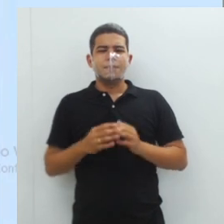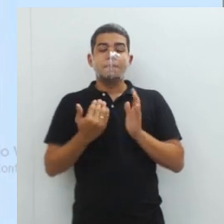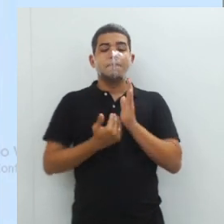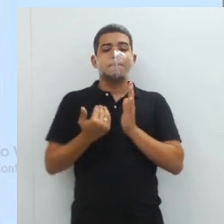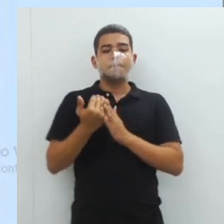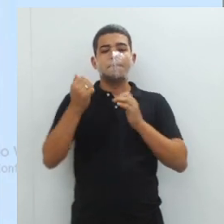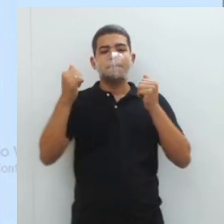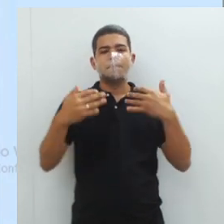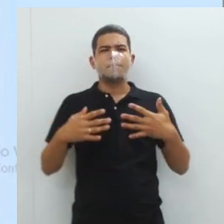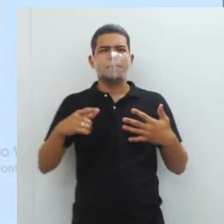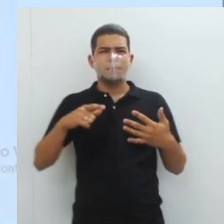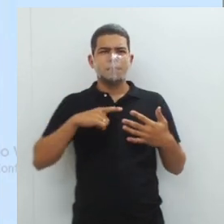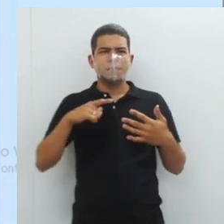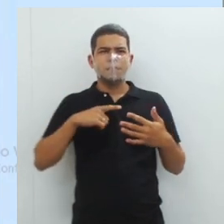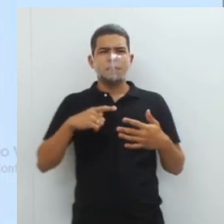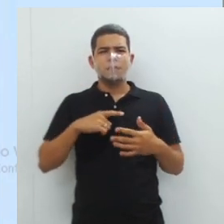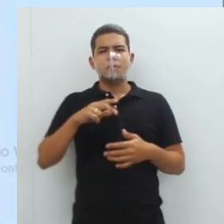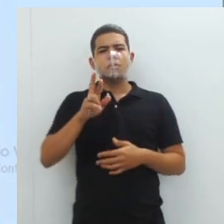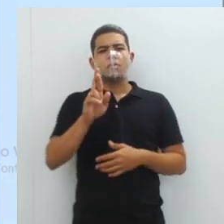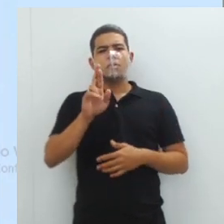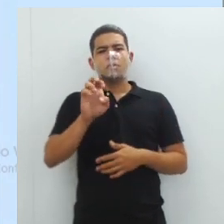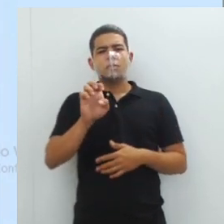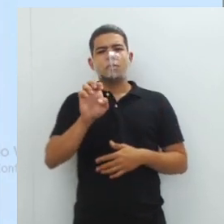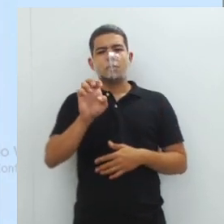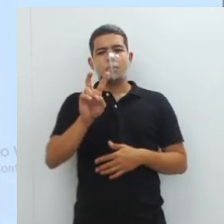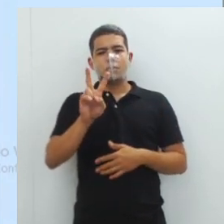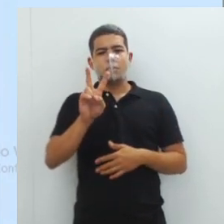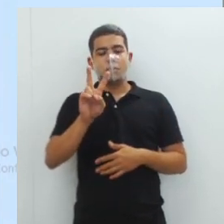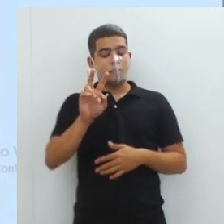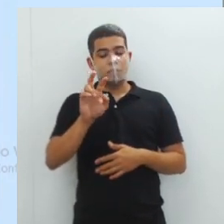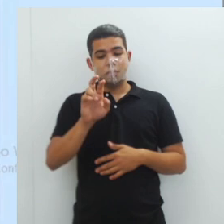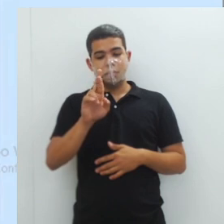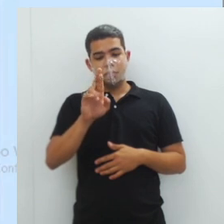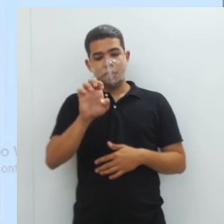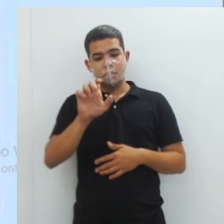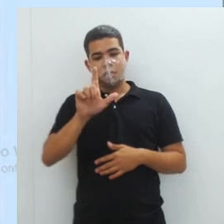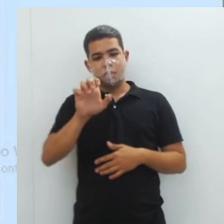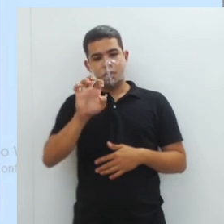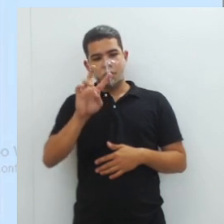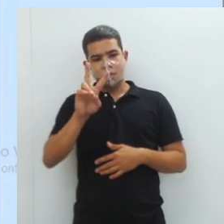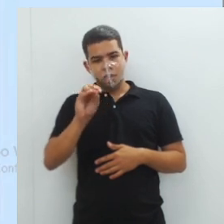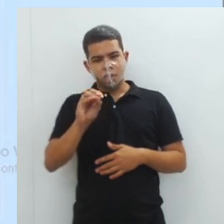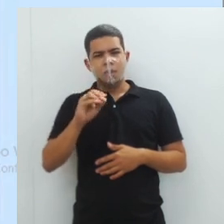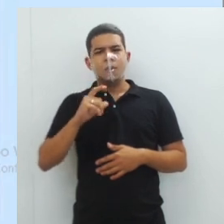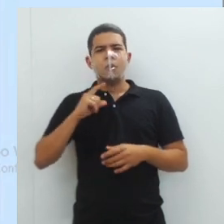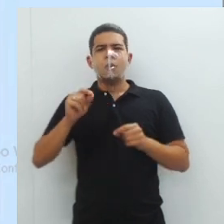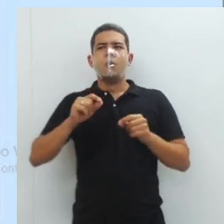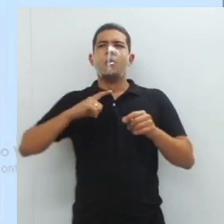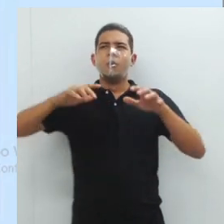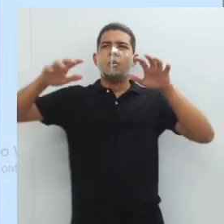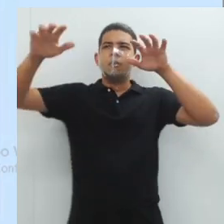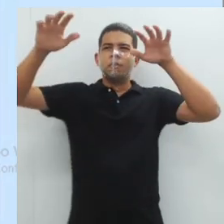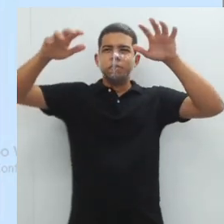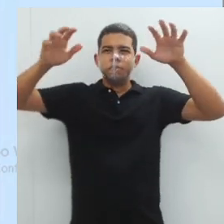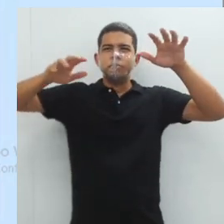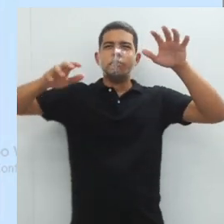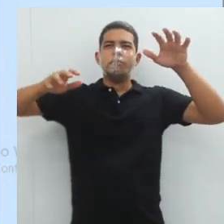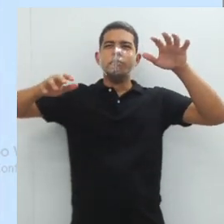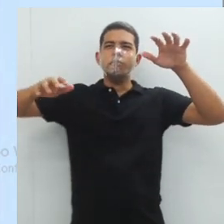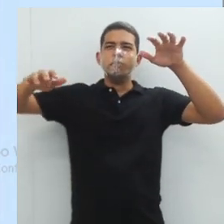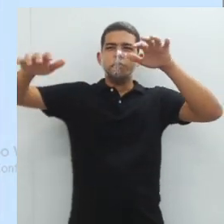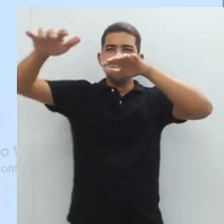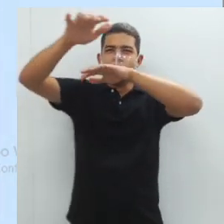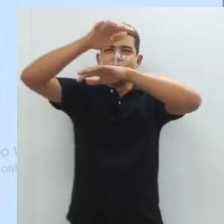As variações de relevos encontradas na Caatinga influenciam na distribuição de chuvas. Serras e chapadas